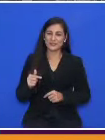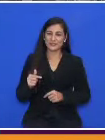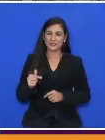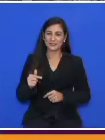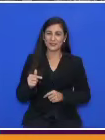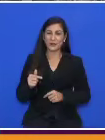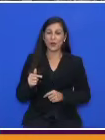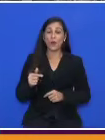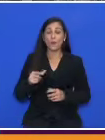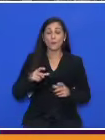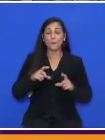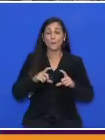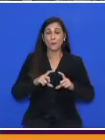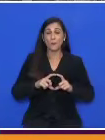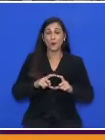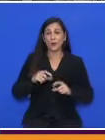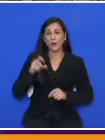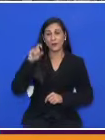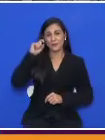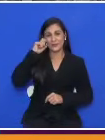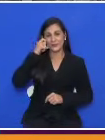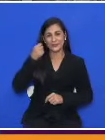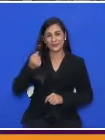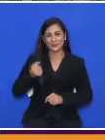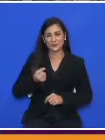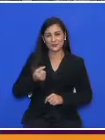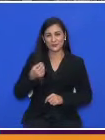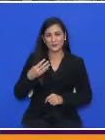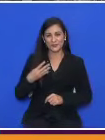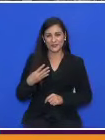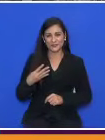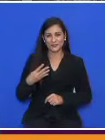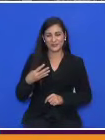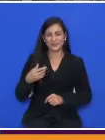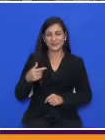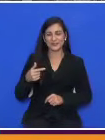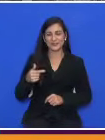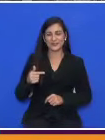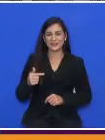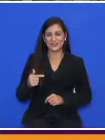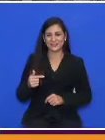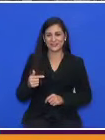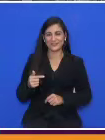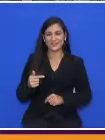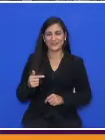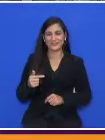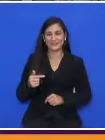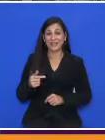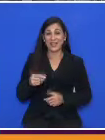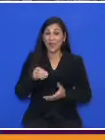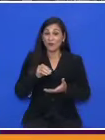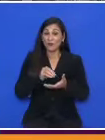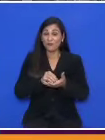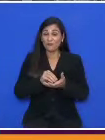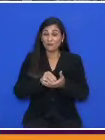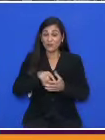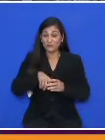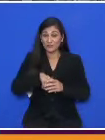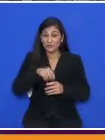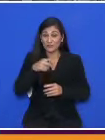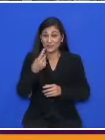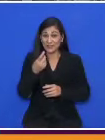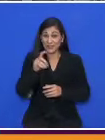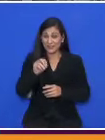Bola preta, número 47. Preta, 47. Agora faltam 10